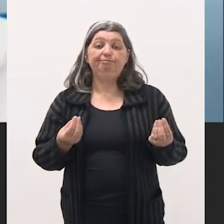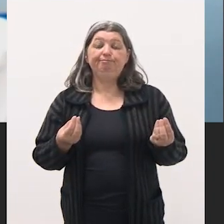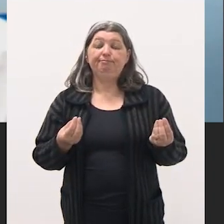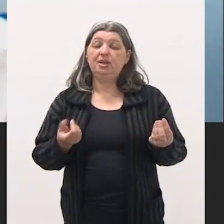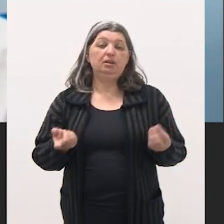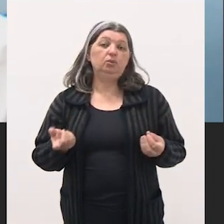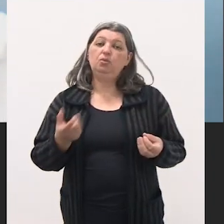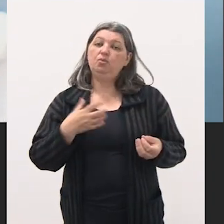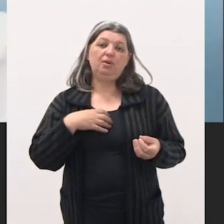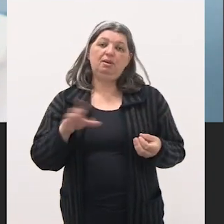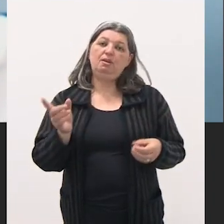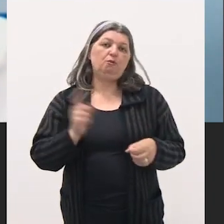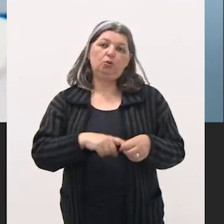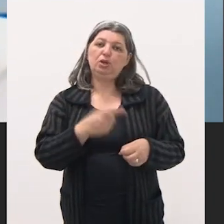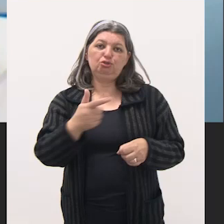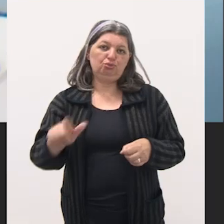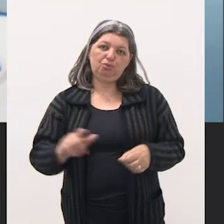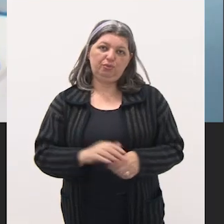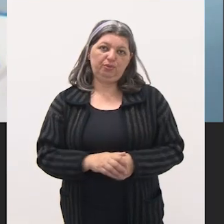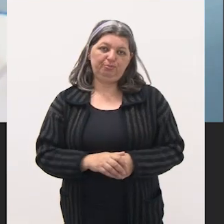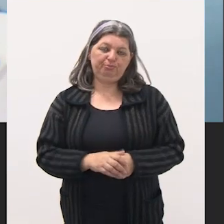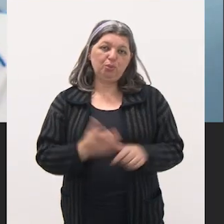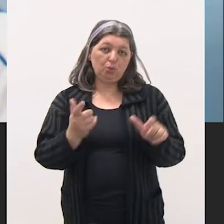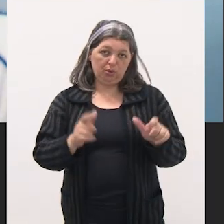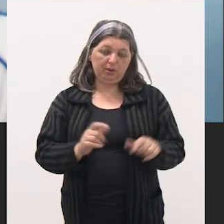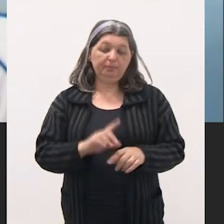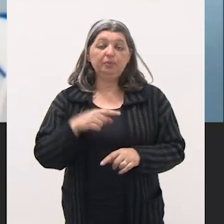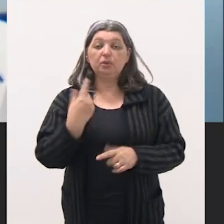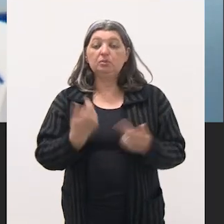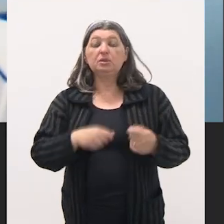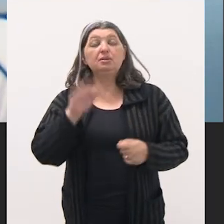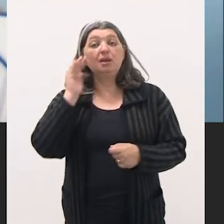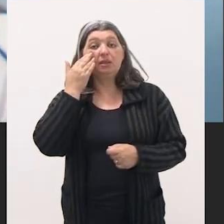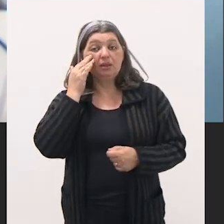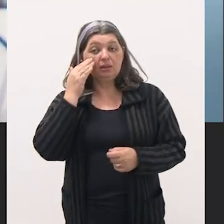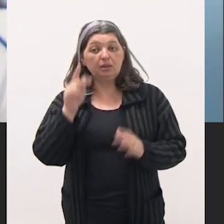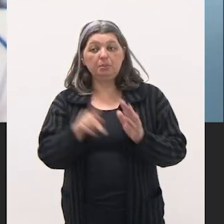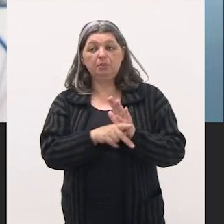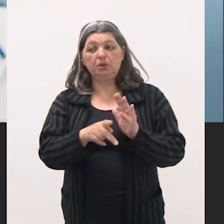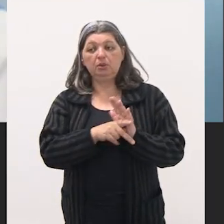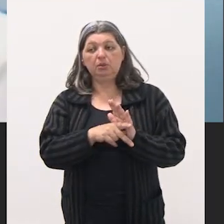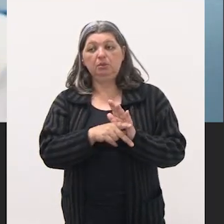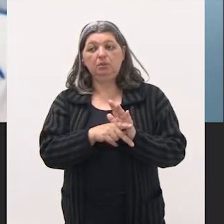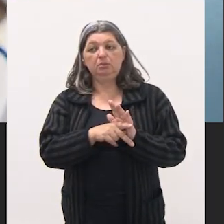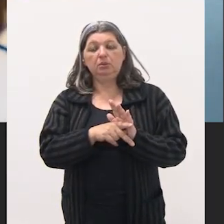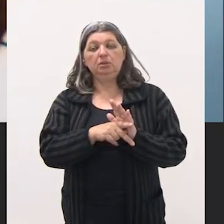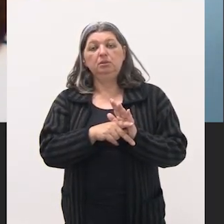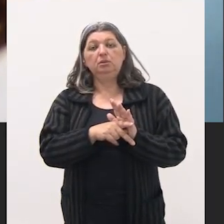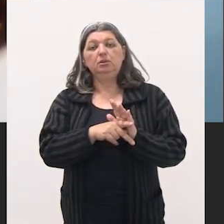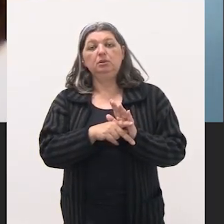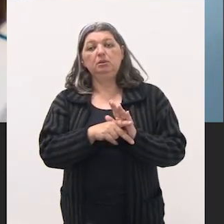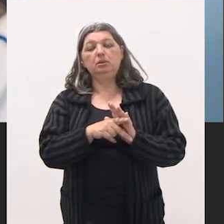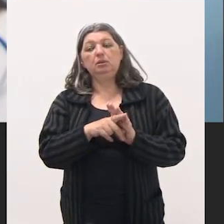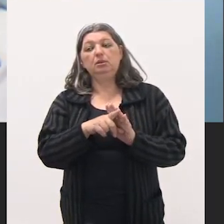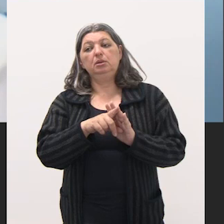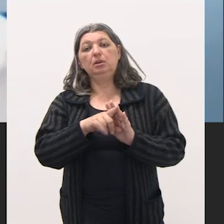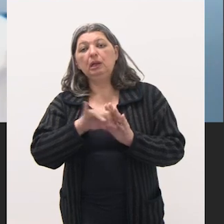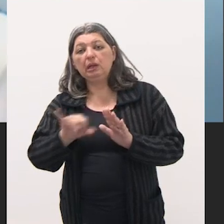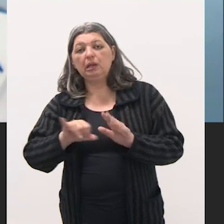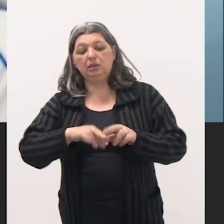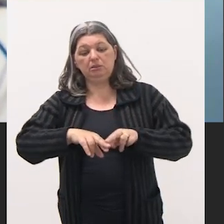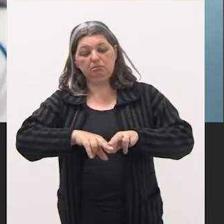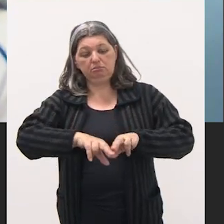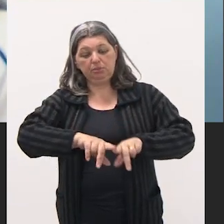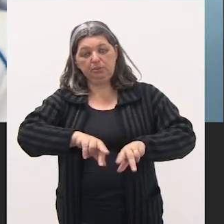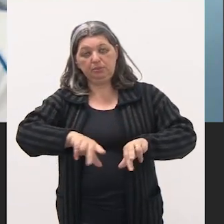gente precisa de entender que as políticas de diversidades, que os